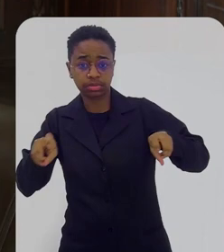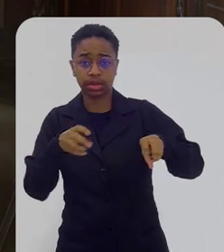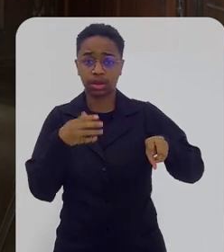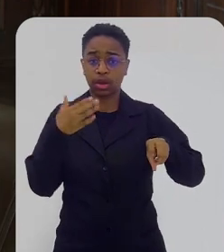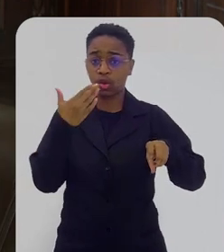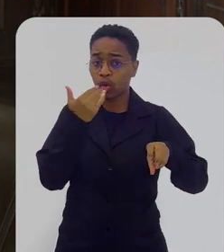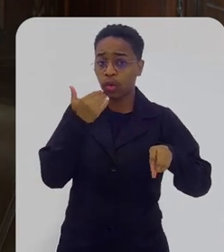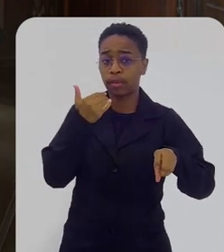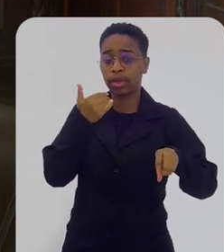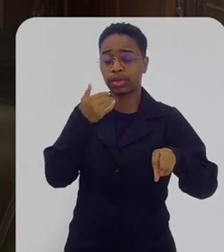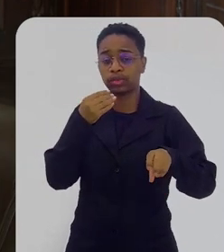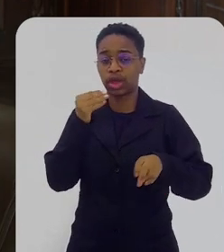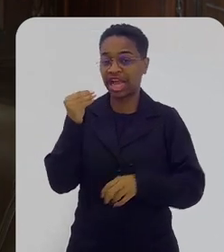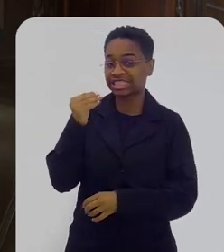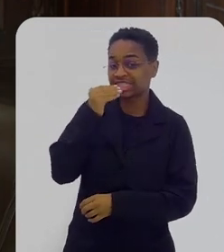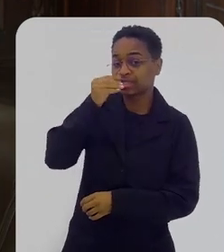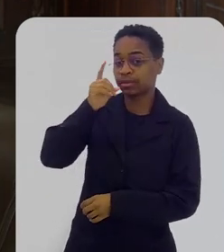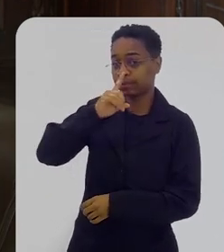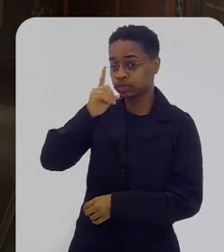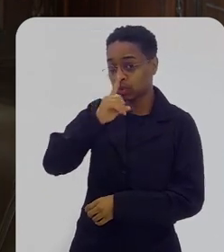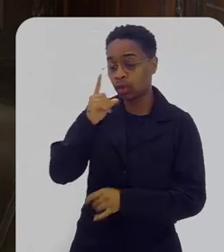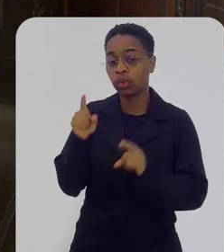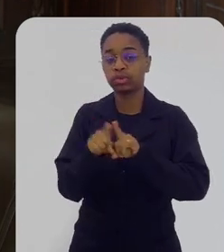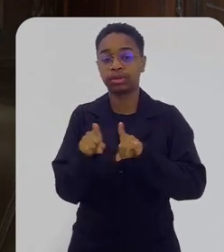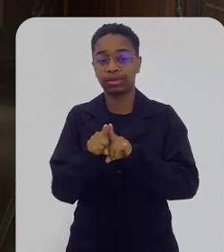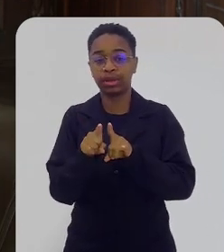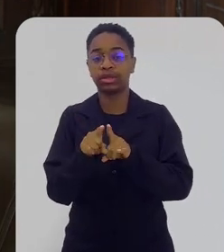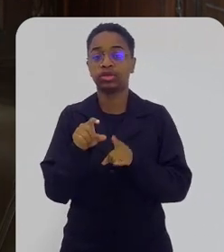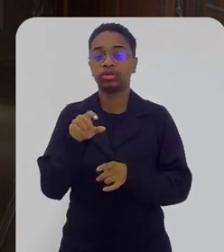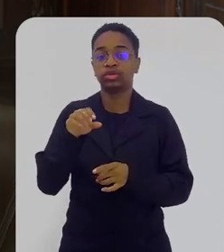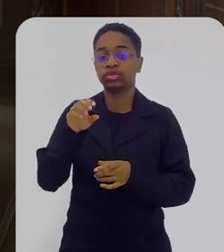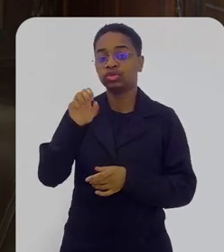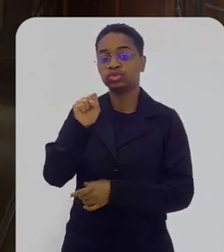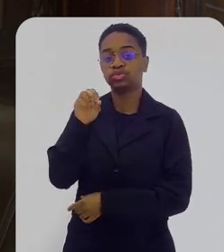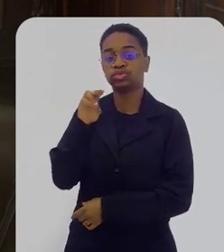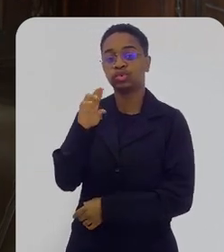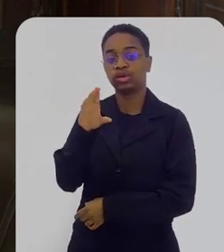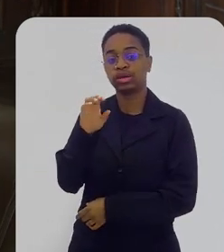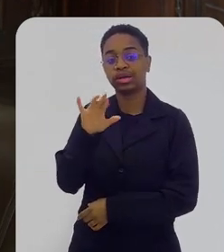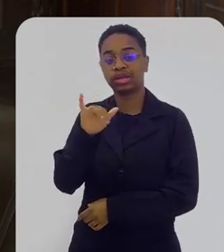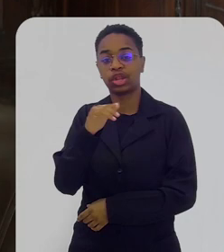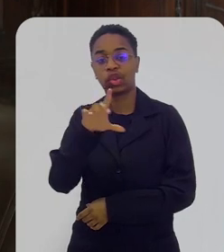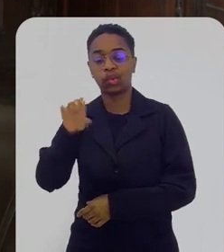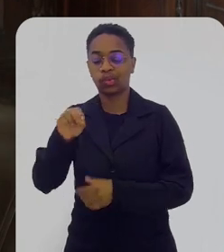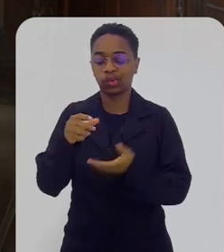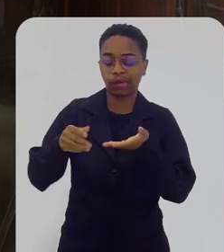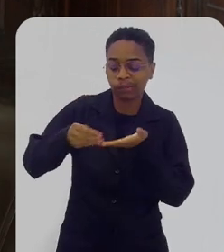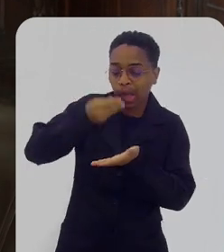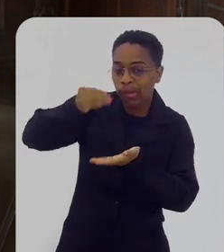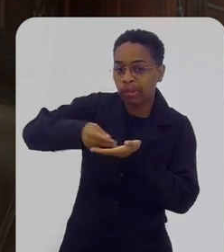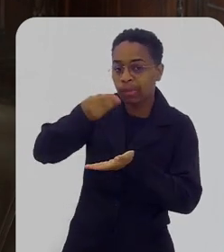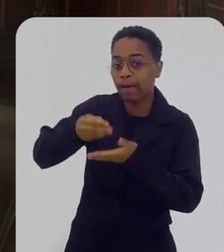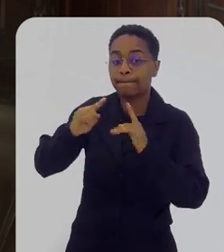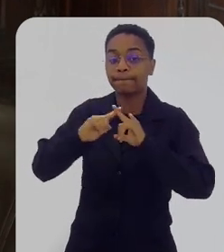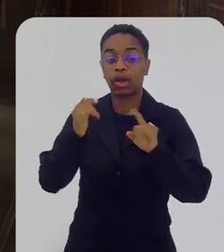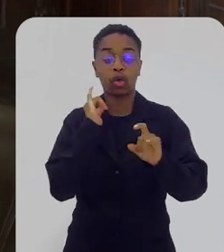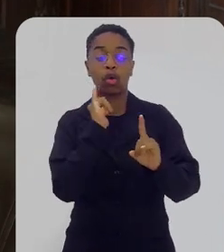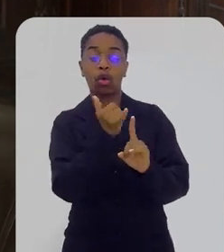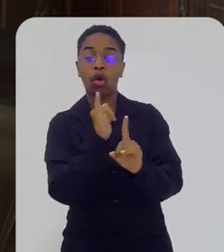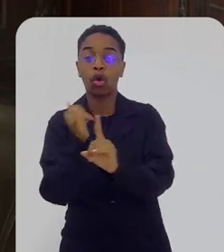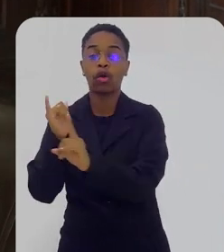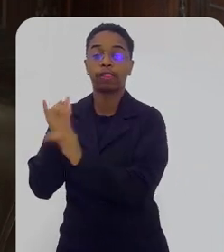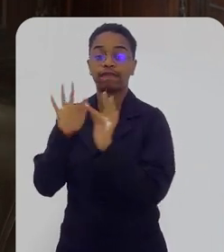manhã, comendo o seu creme cracker, comendo o seu sucrilho Kellogg's. E ele disse para o pai e para os irmãos o sonho que ele